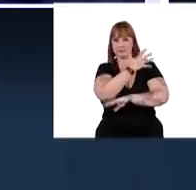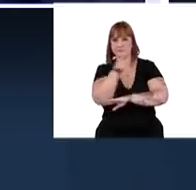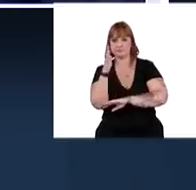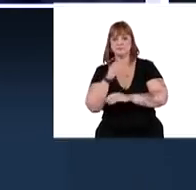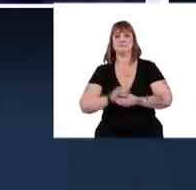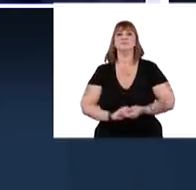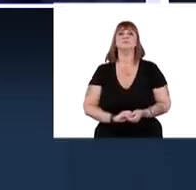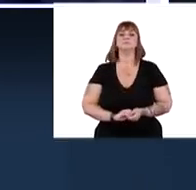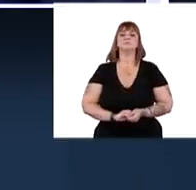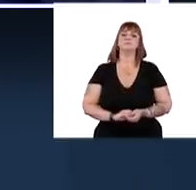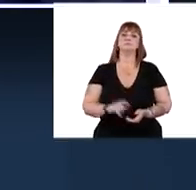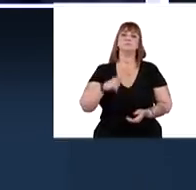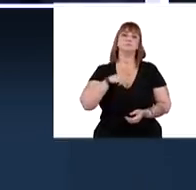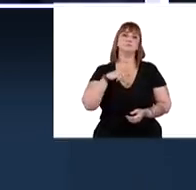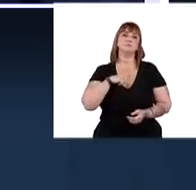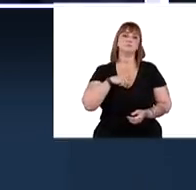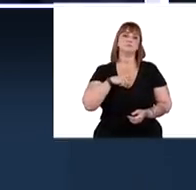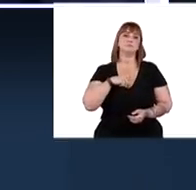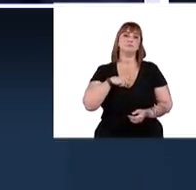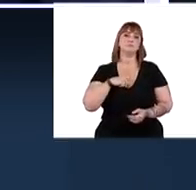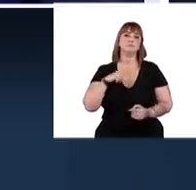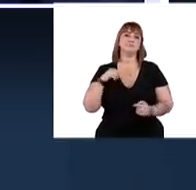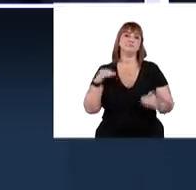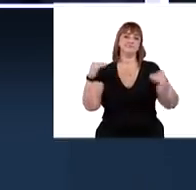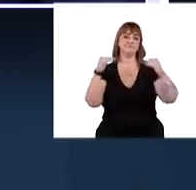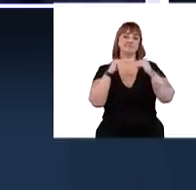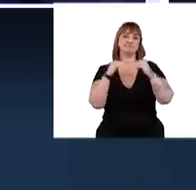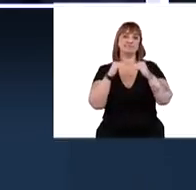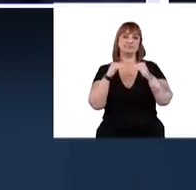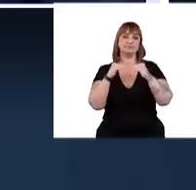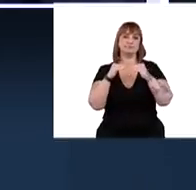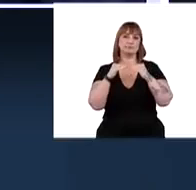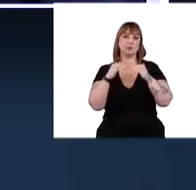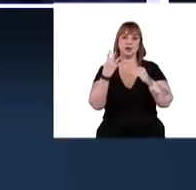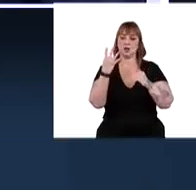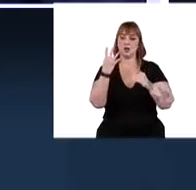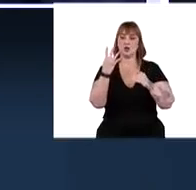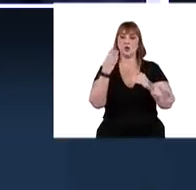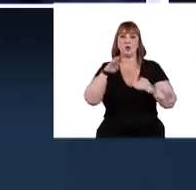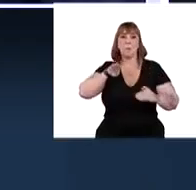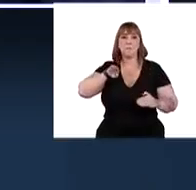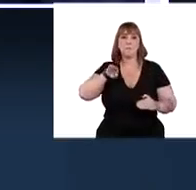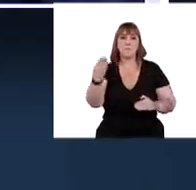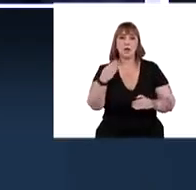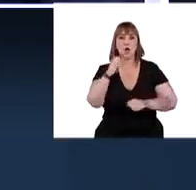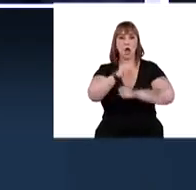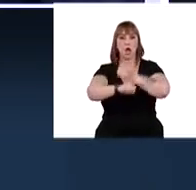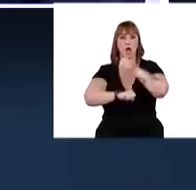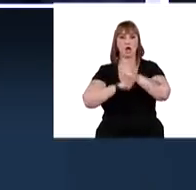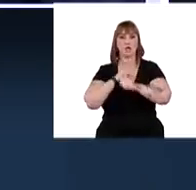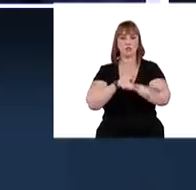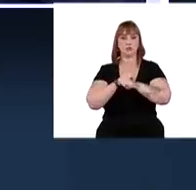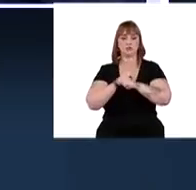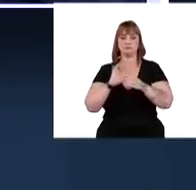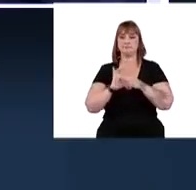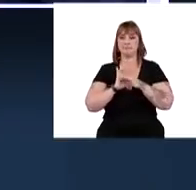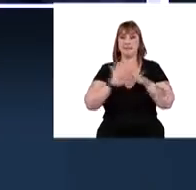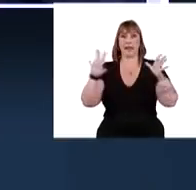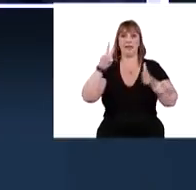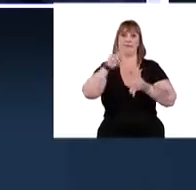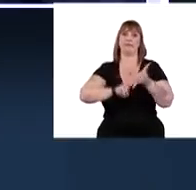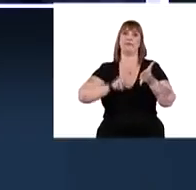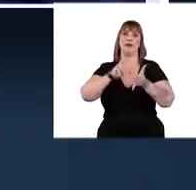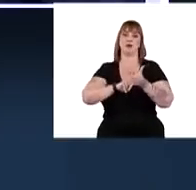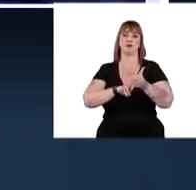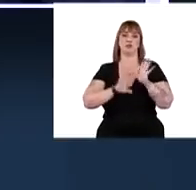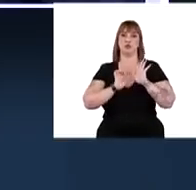têm o correspondente a 4 bilhões anual de isenção, só as empresas